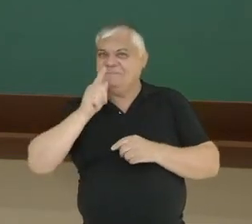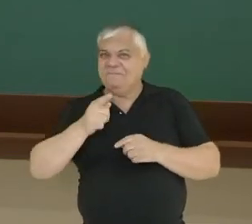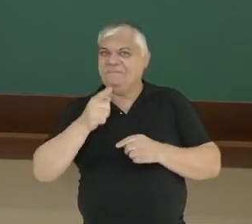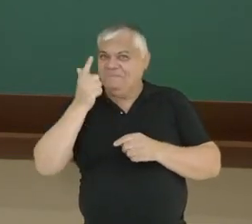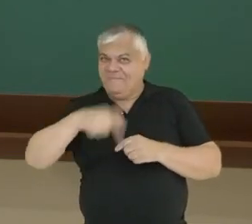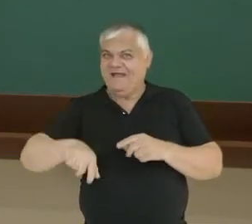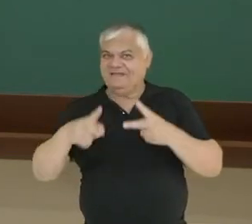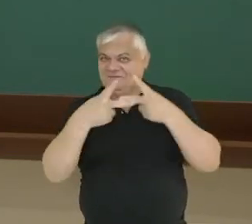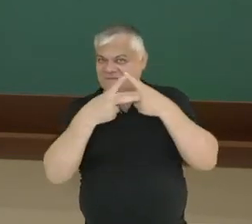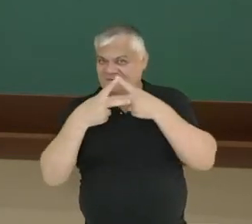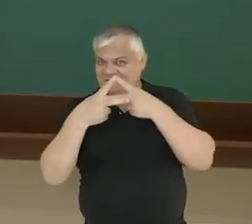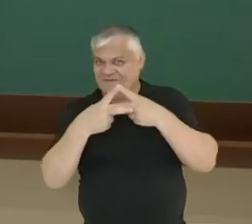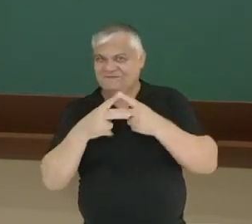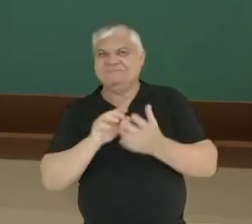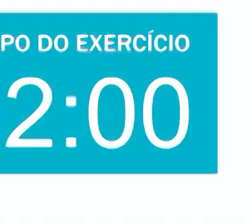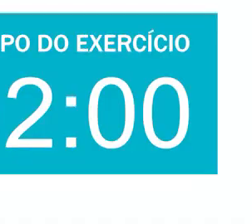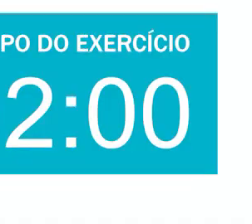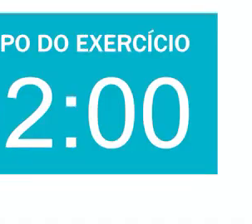triângulo equilátero.